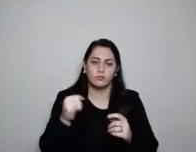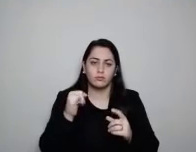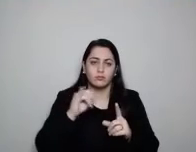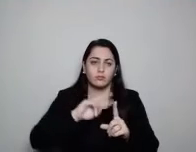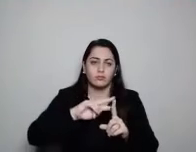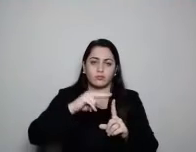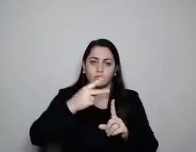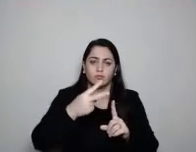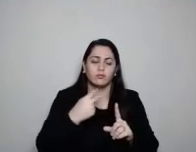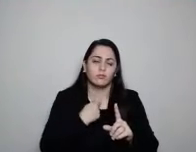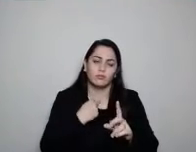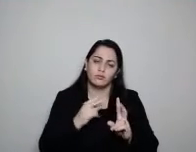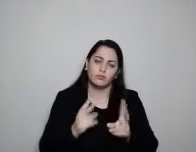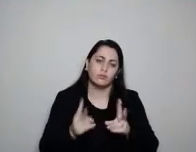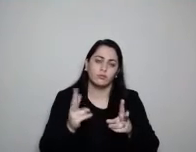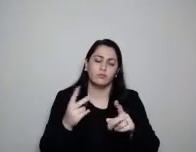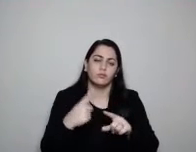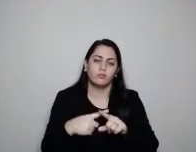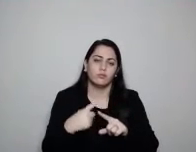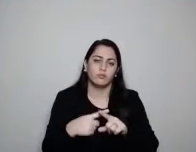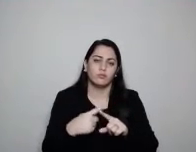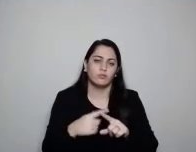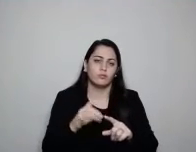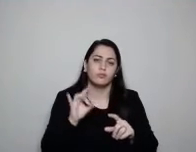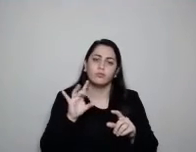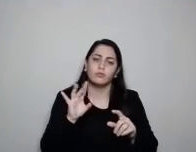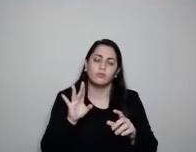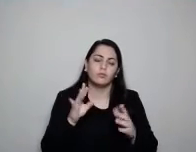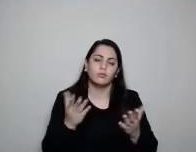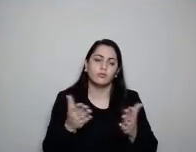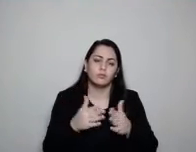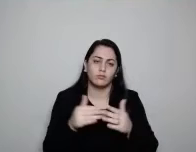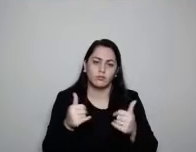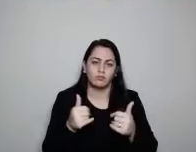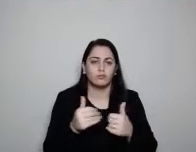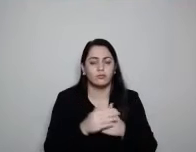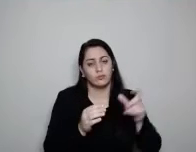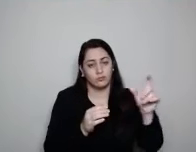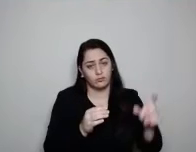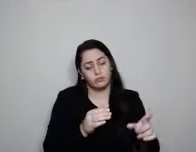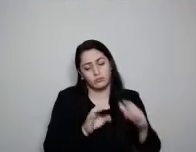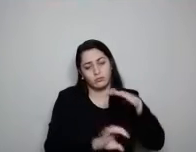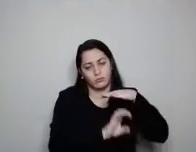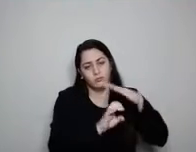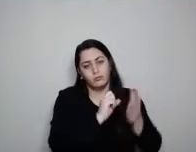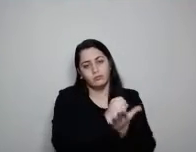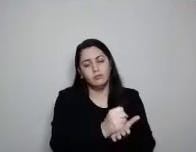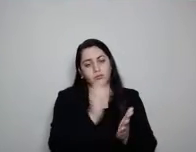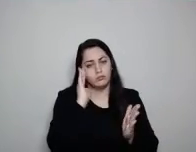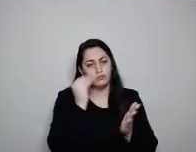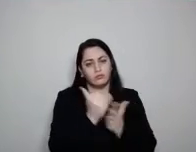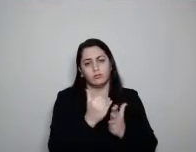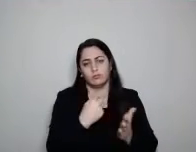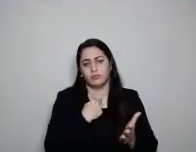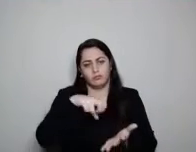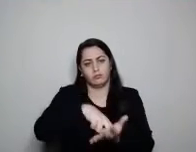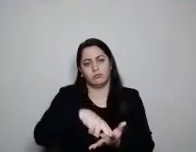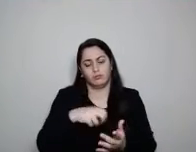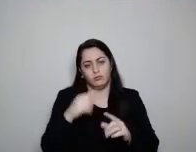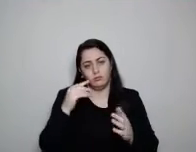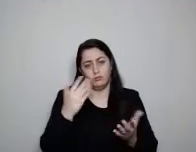do cumprimento do contrato, ela não pode ser punida apenas por exigir o cumprimento de um contrato. Pronto, esse foi o